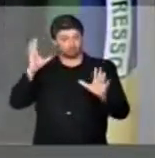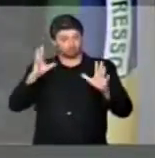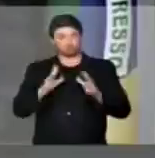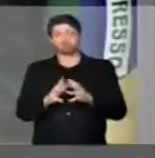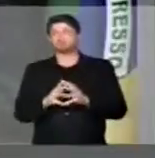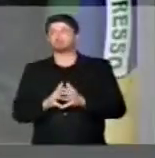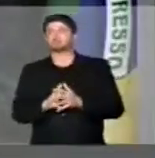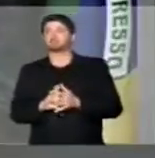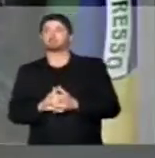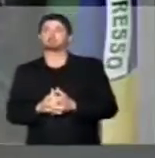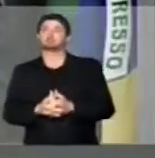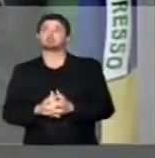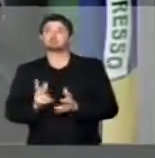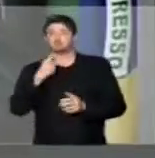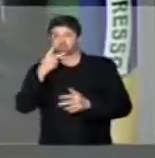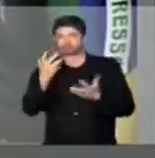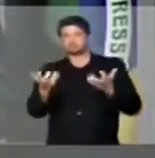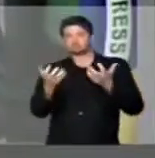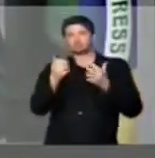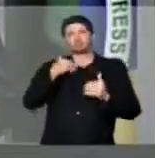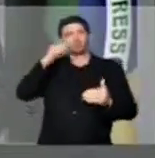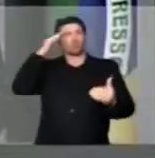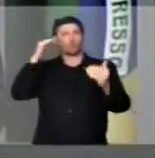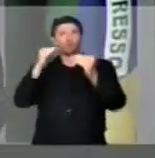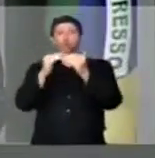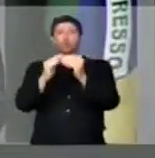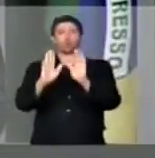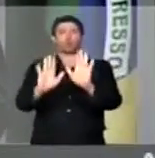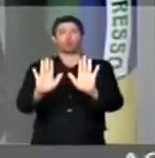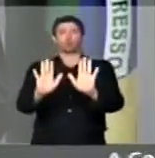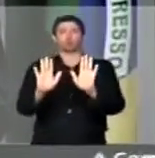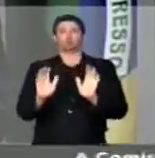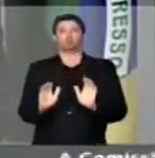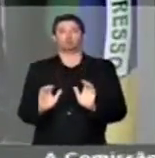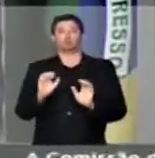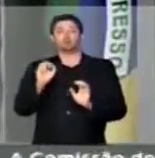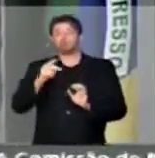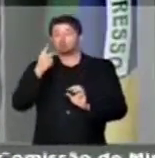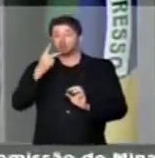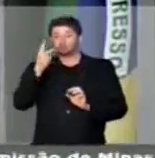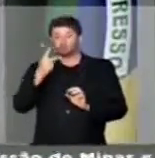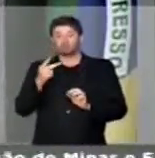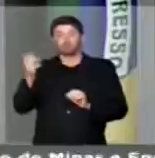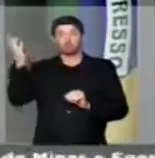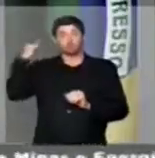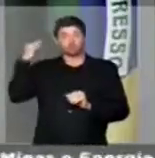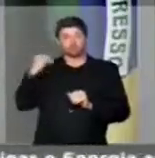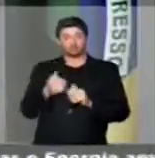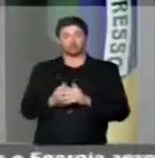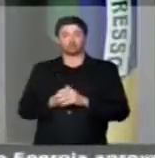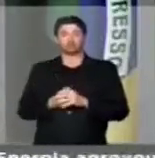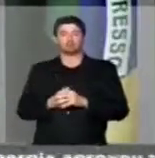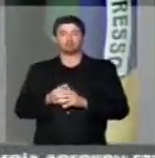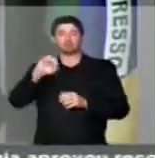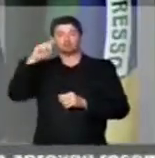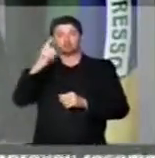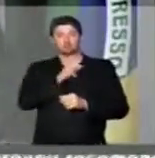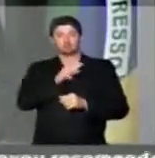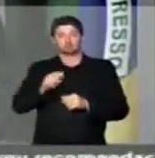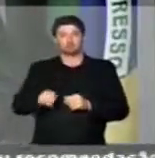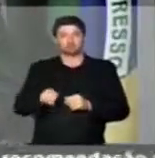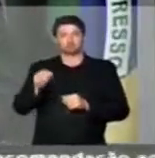Rousseff, eu quero dizer que eu concordo plenamente com o que disse tempos atrás o